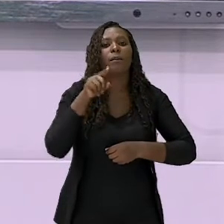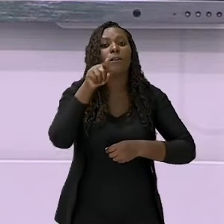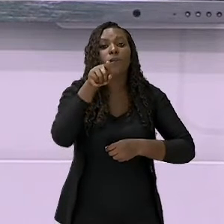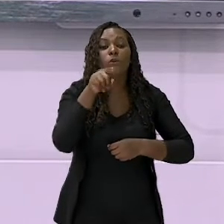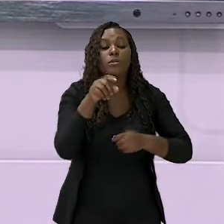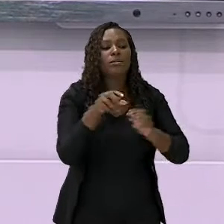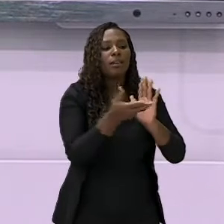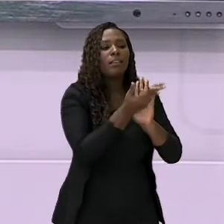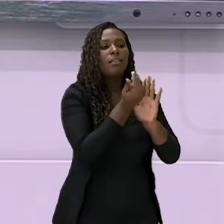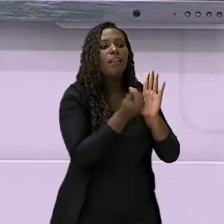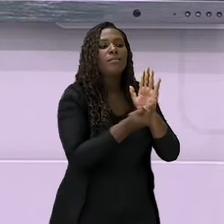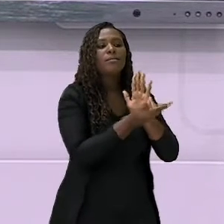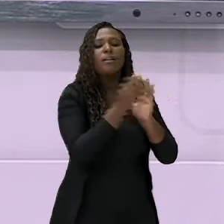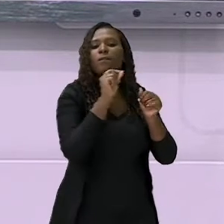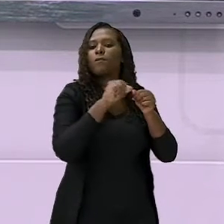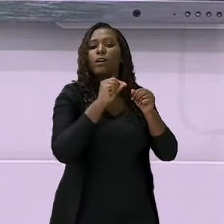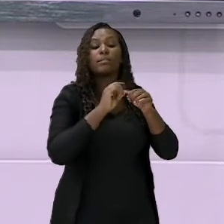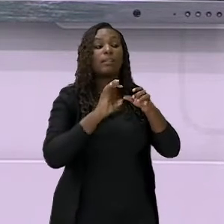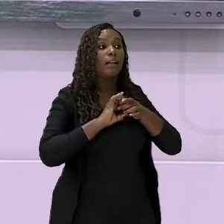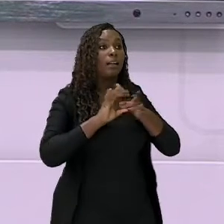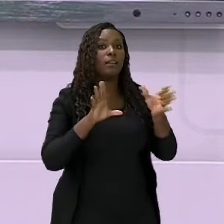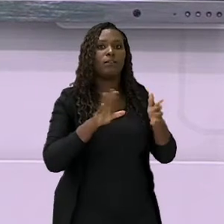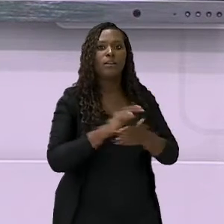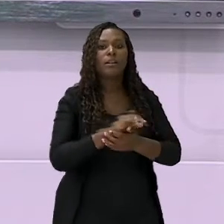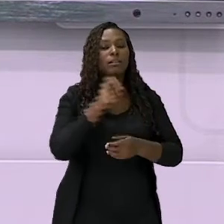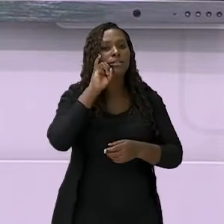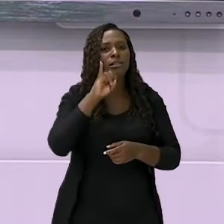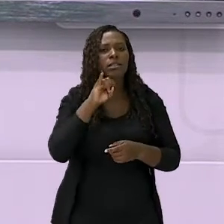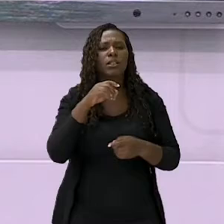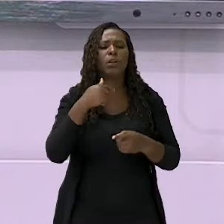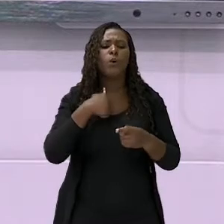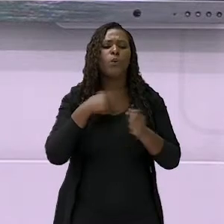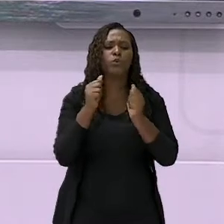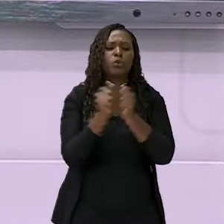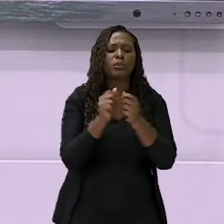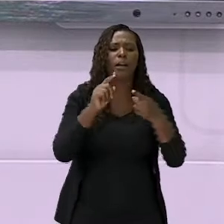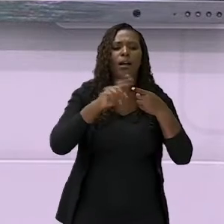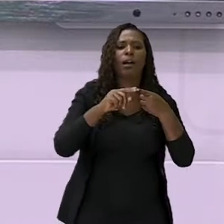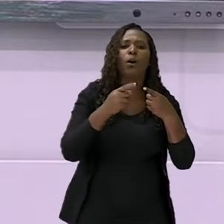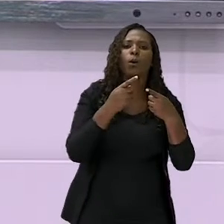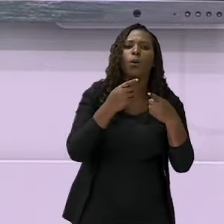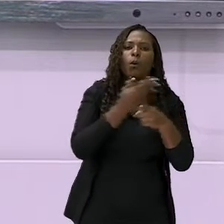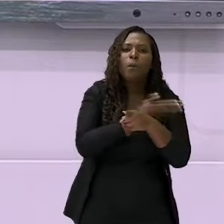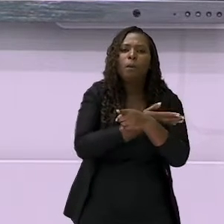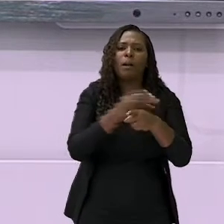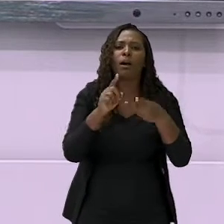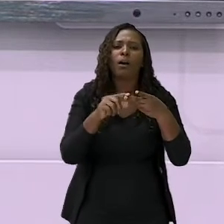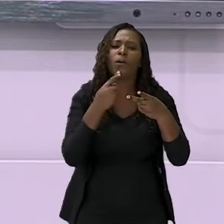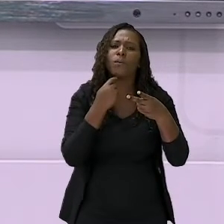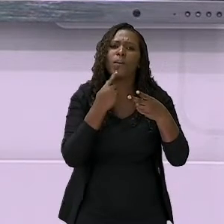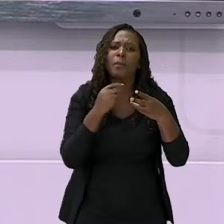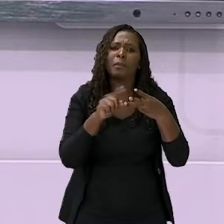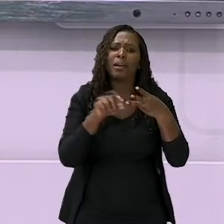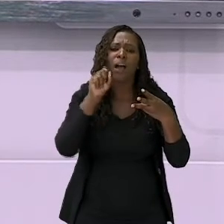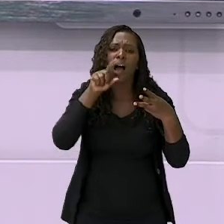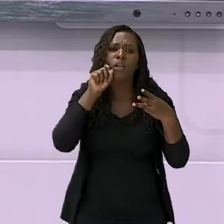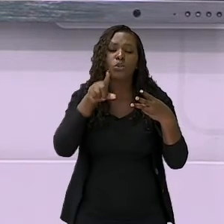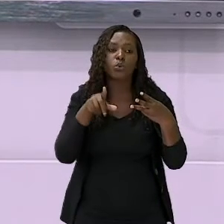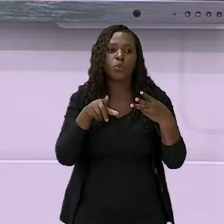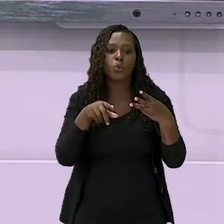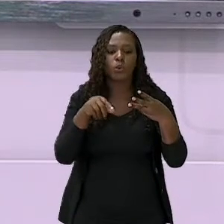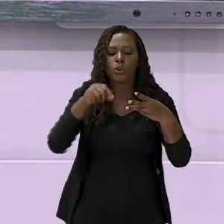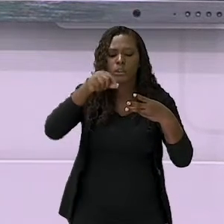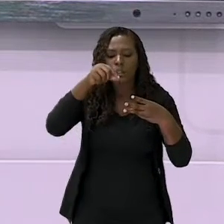juntar o vermelho, o azul, o branco, e fazer em vários pedaços, vários cantos do meu desenho, com lápis